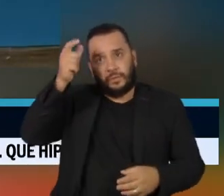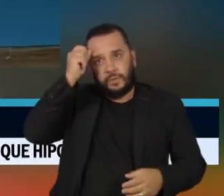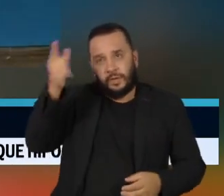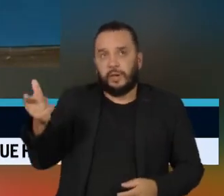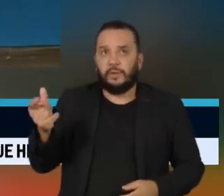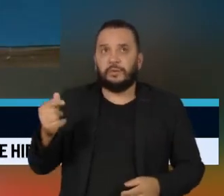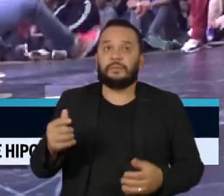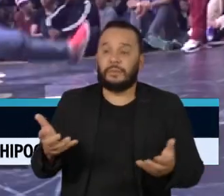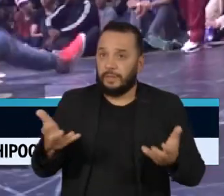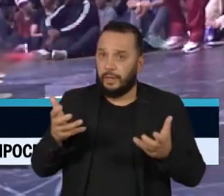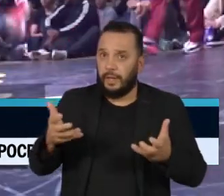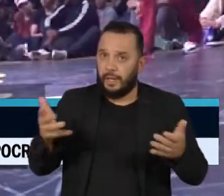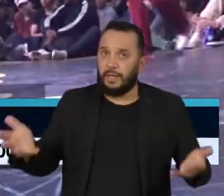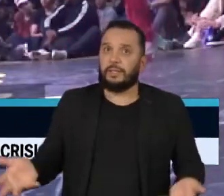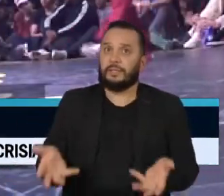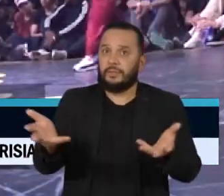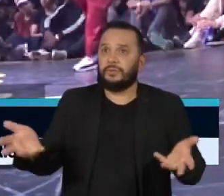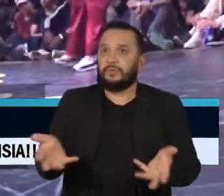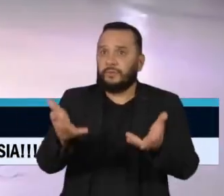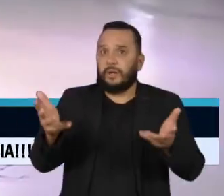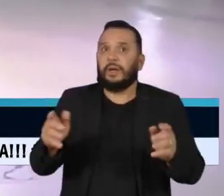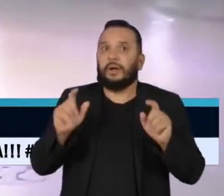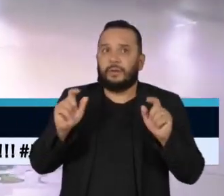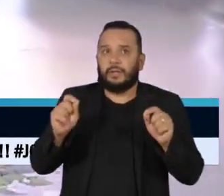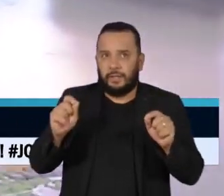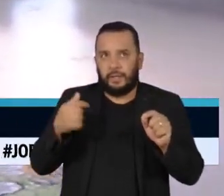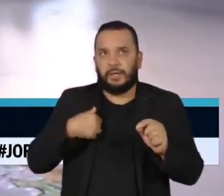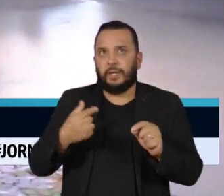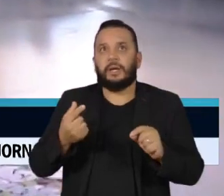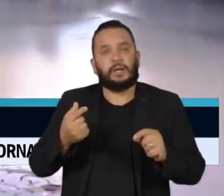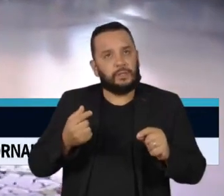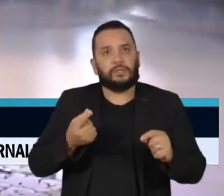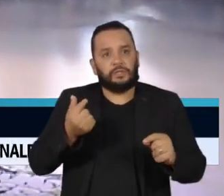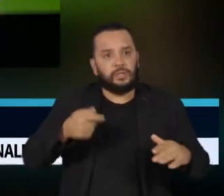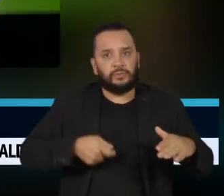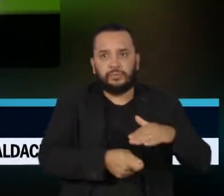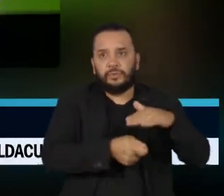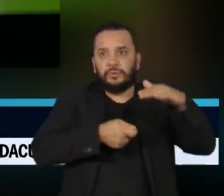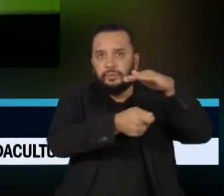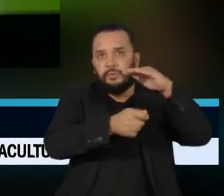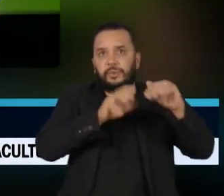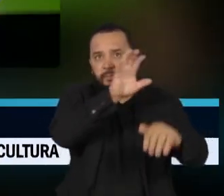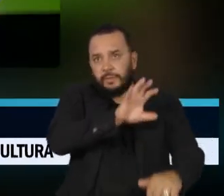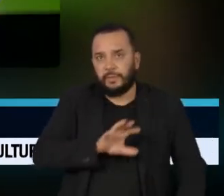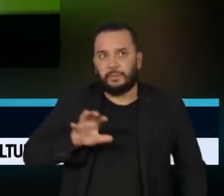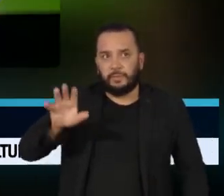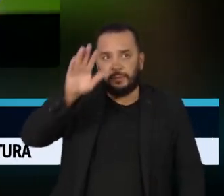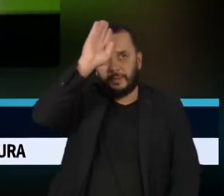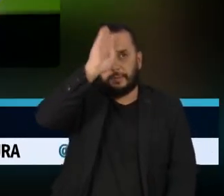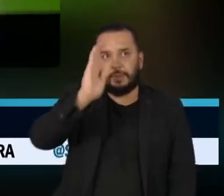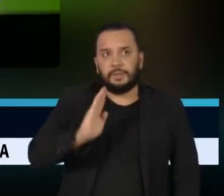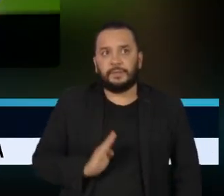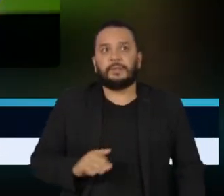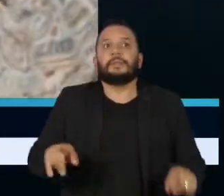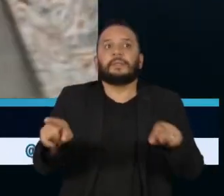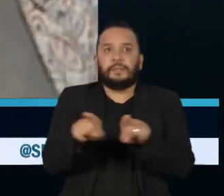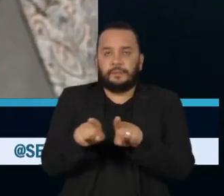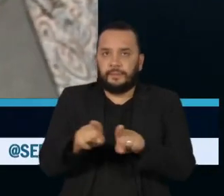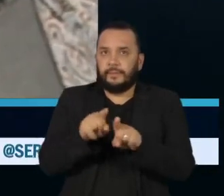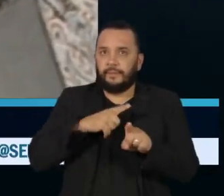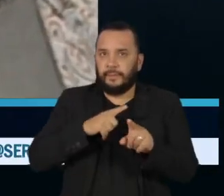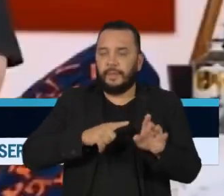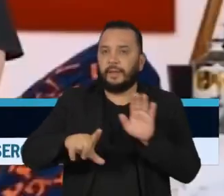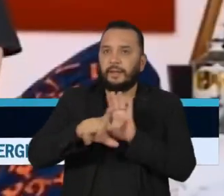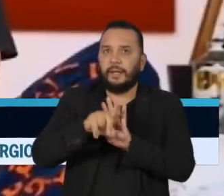é incentivar que os recursos sejam direcionados para outras regiões do país. O governo também regulamentou as leis de